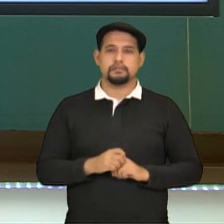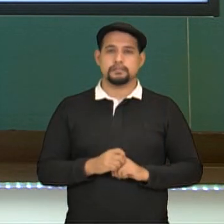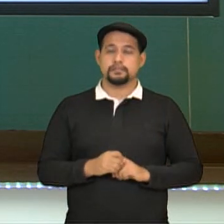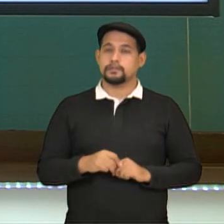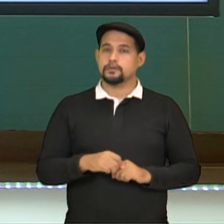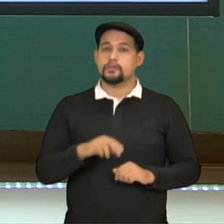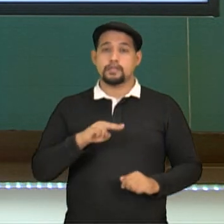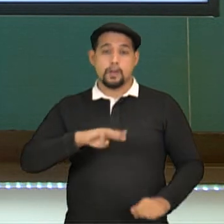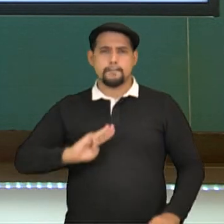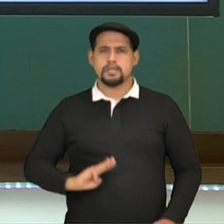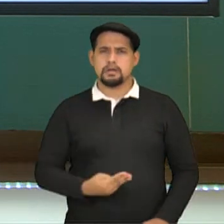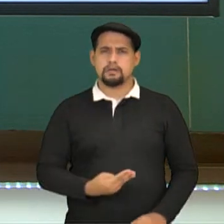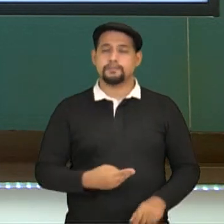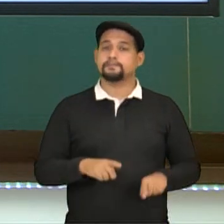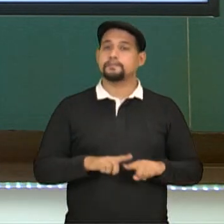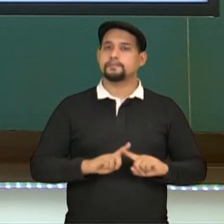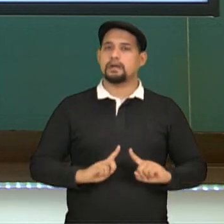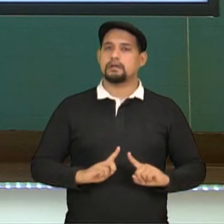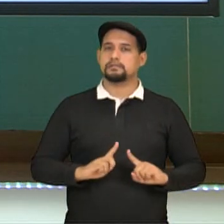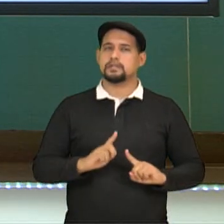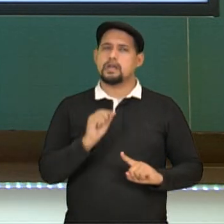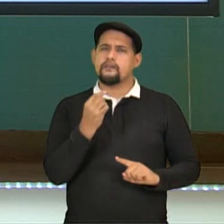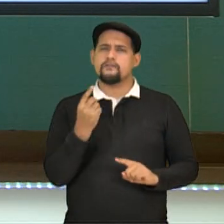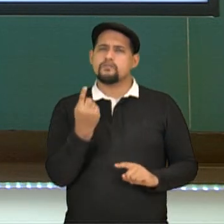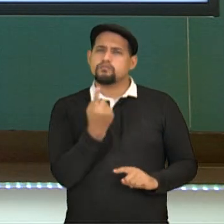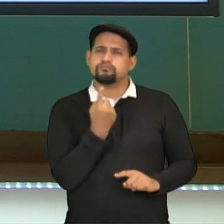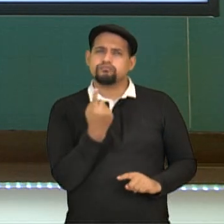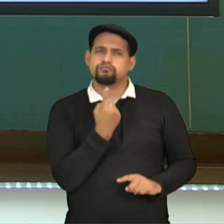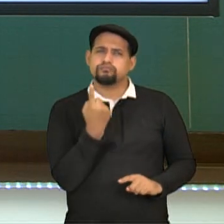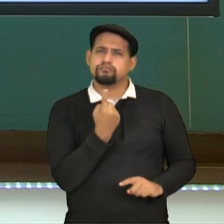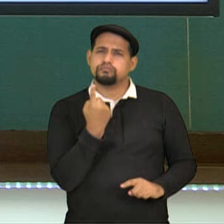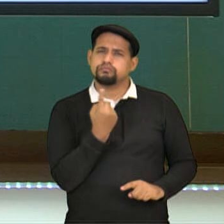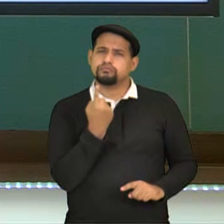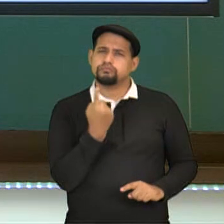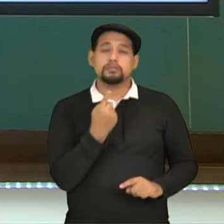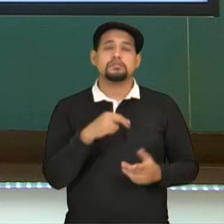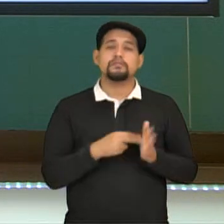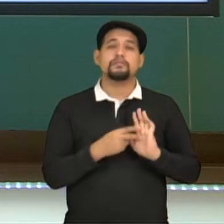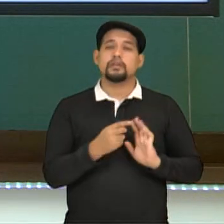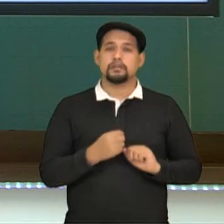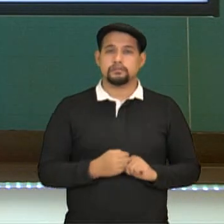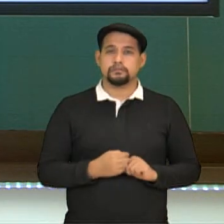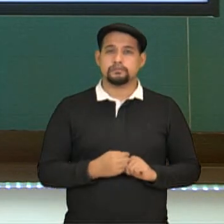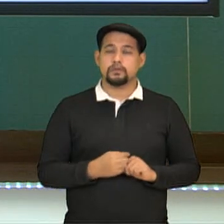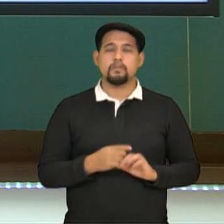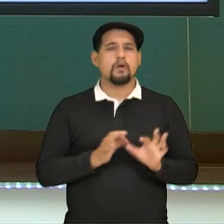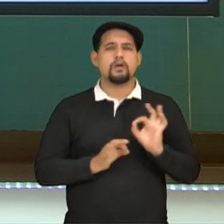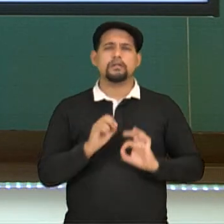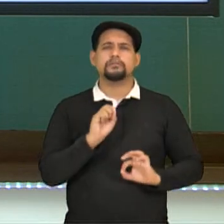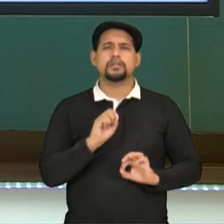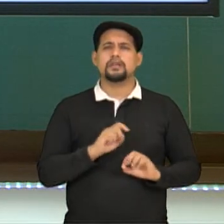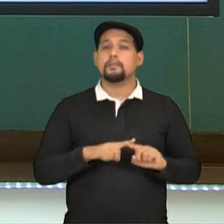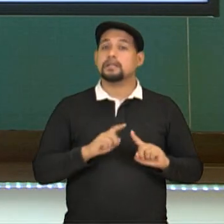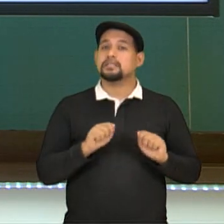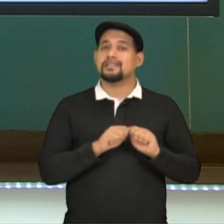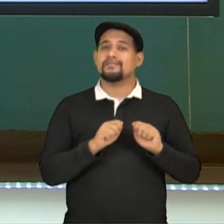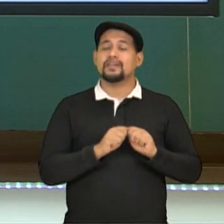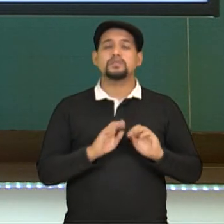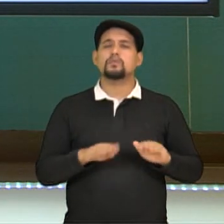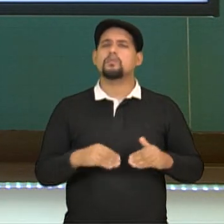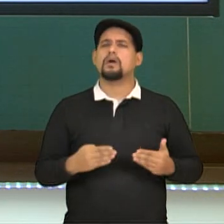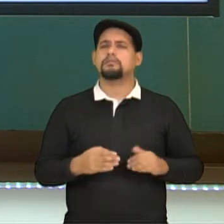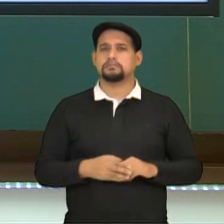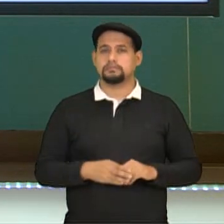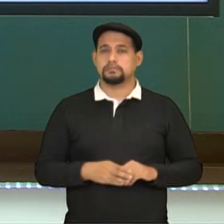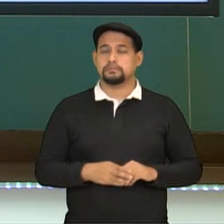das unidades de milhão. E essa aqui, esse número sozinho aqui, está formando uma ordem aqui, mas ele faz parte de qual